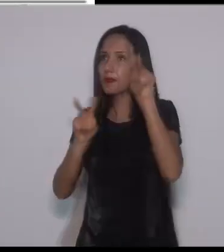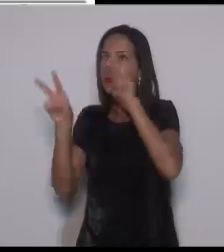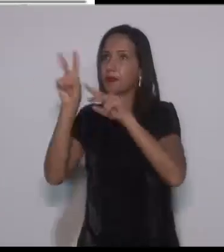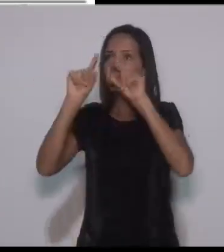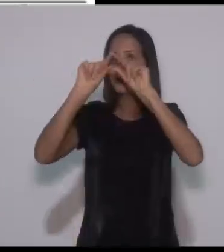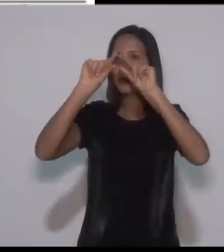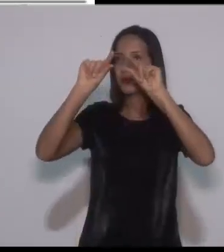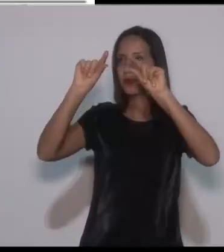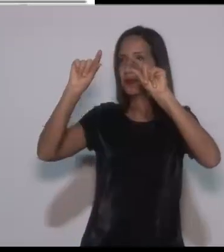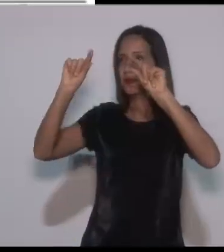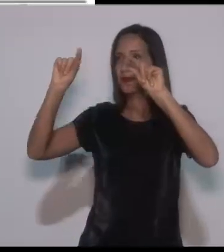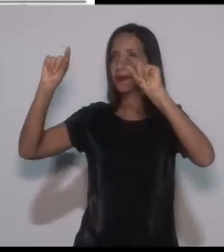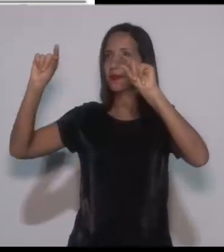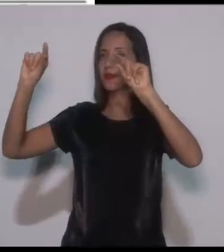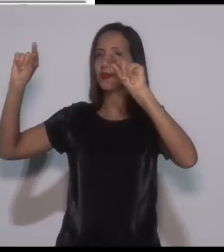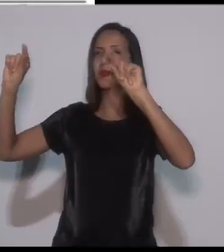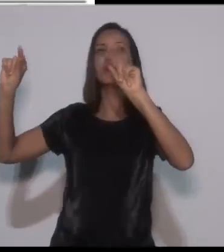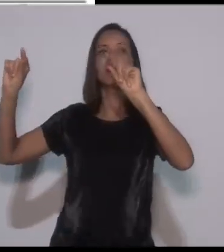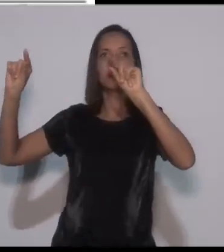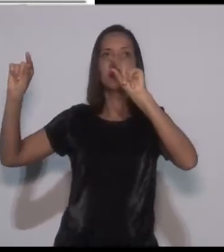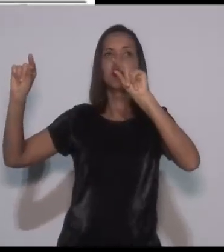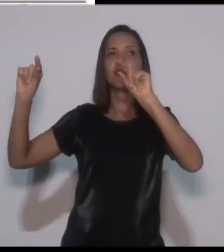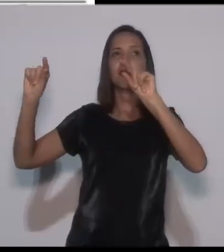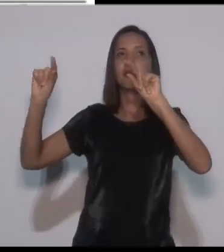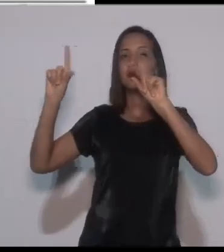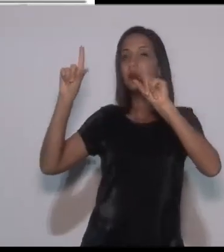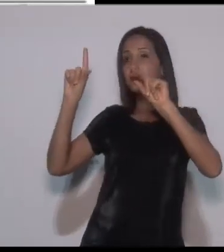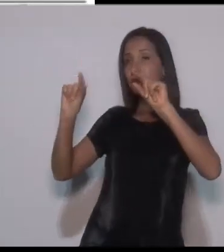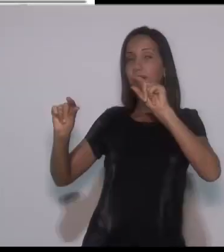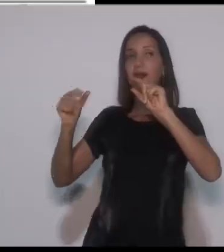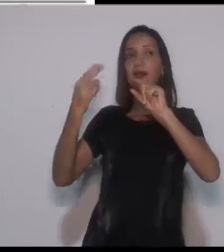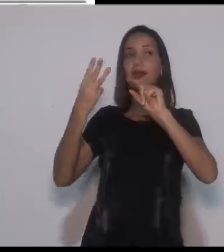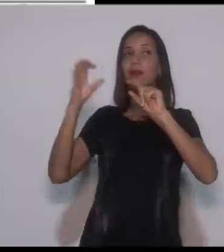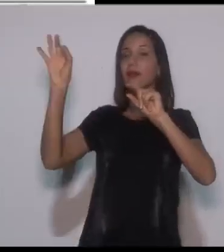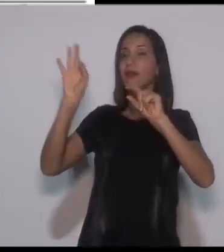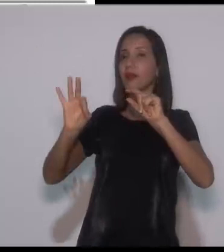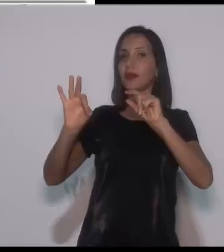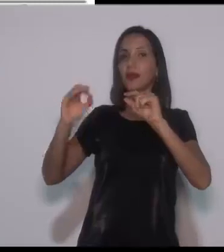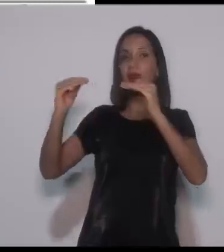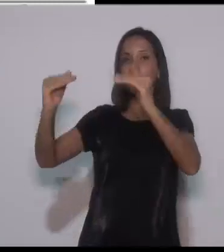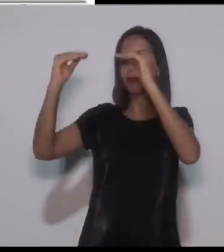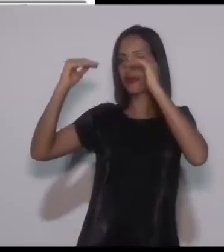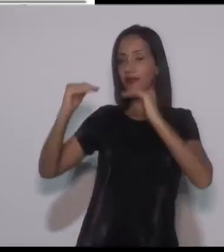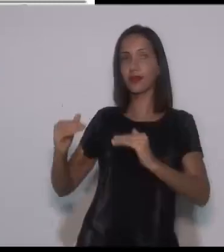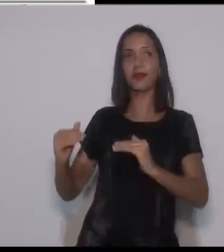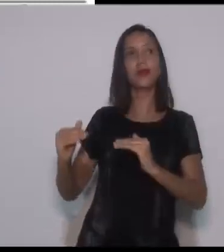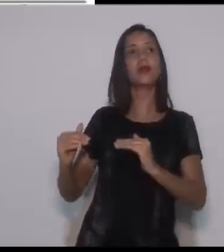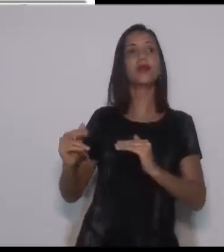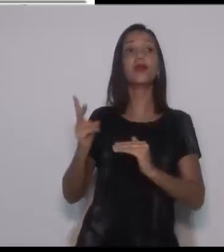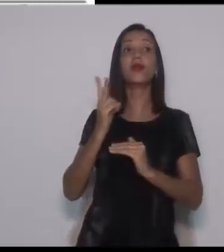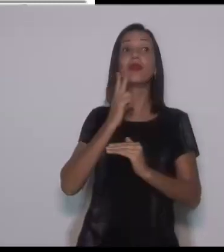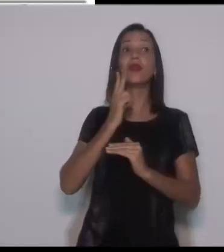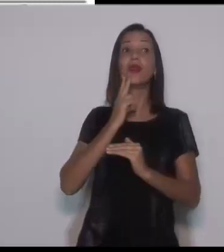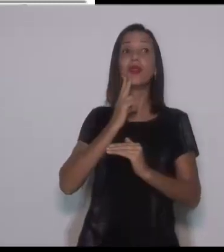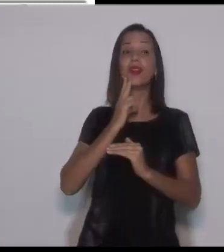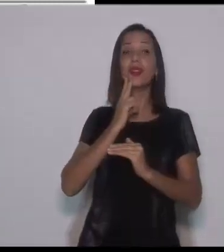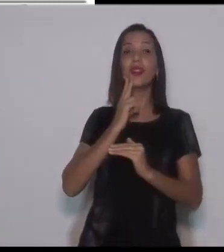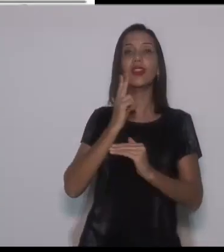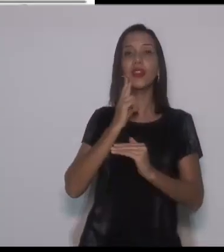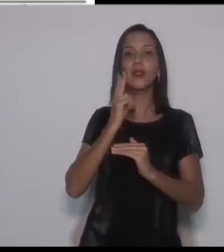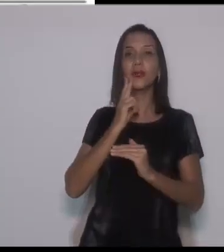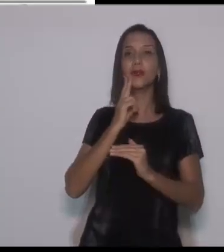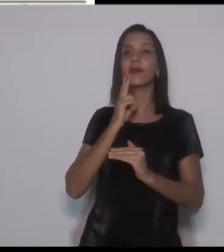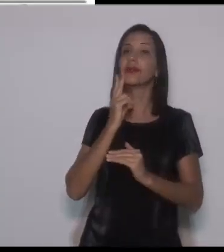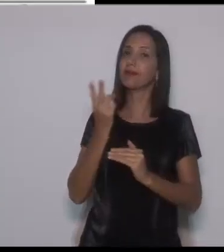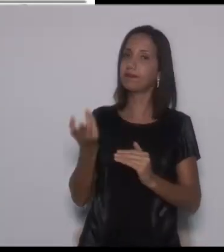uma taxa de abandono tão pequena, menos de 3%. Logo embaixo, também no gráfico verde, o ensino médio. Aí